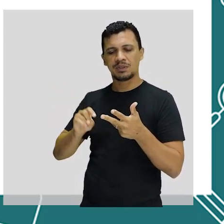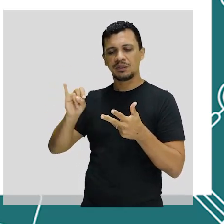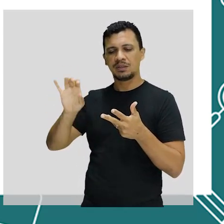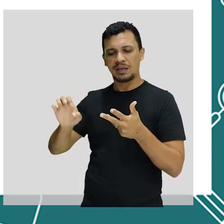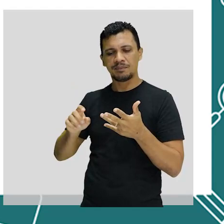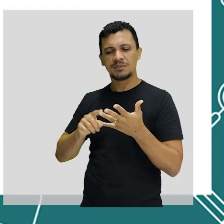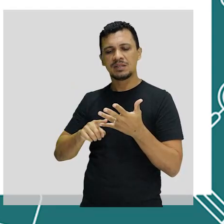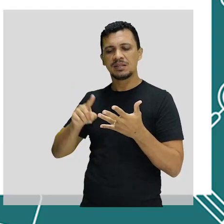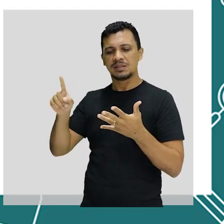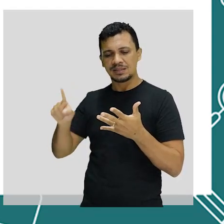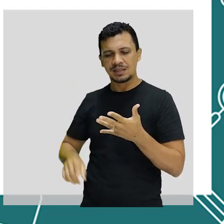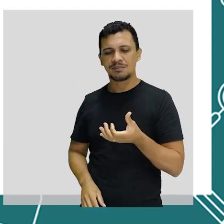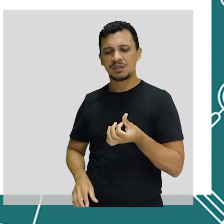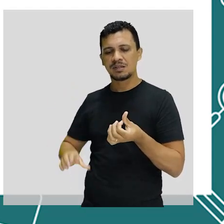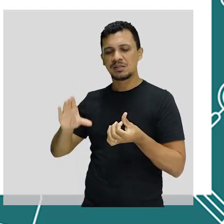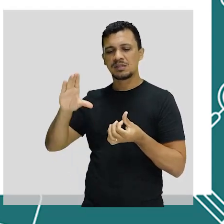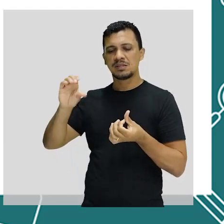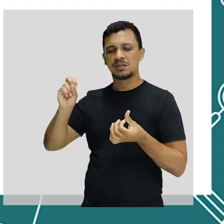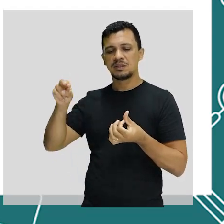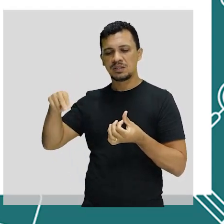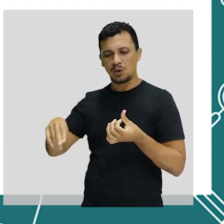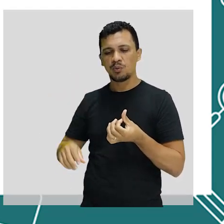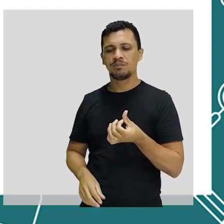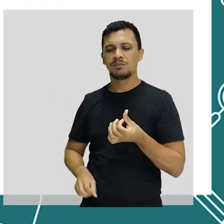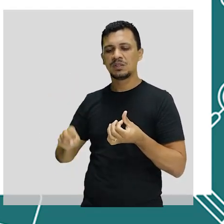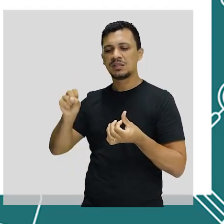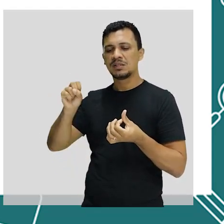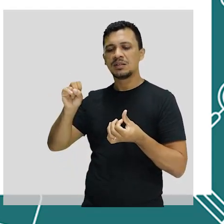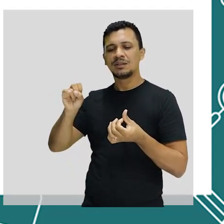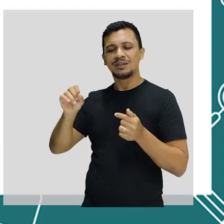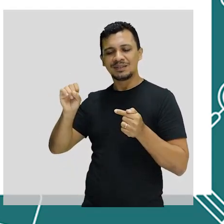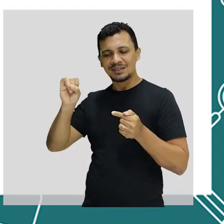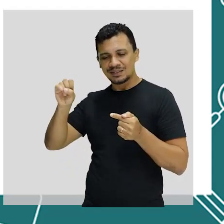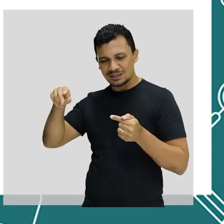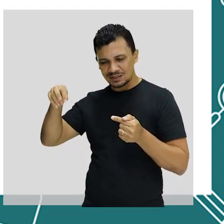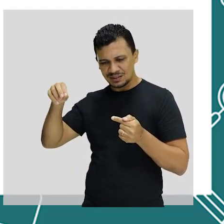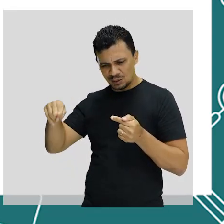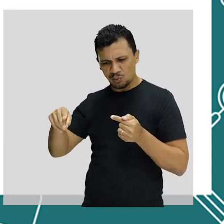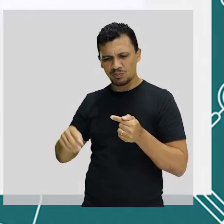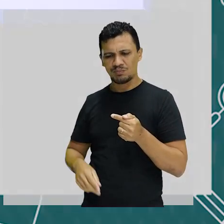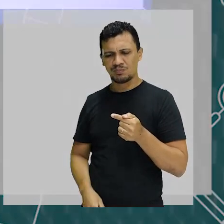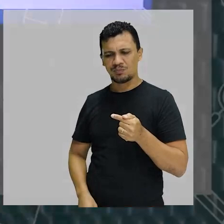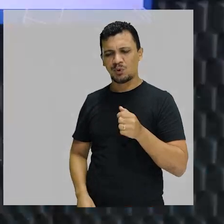zex, sion com C, sion com S, zon,